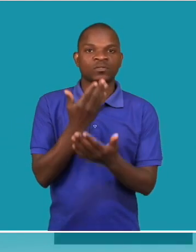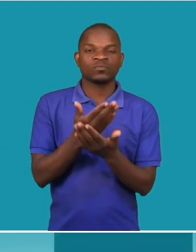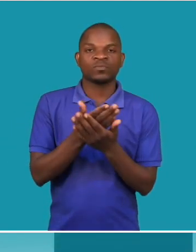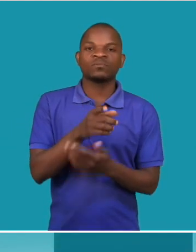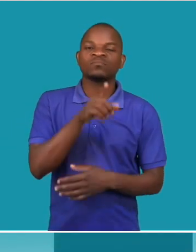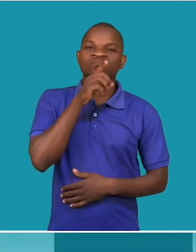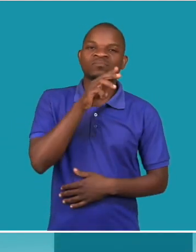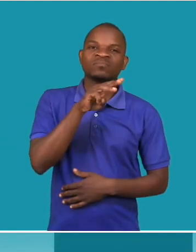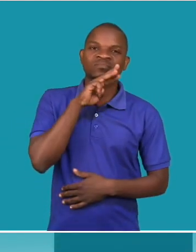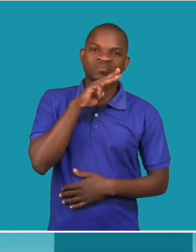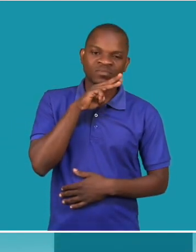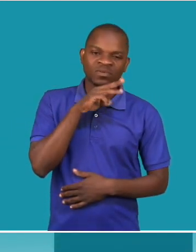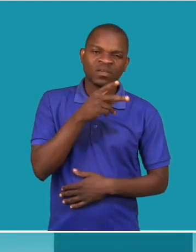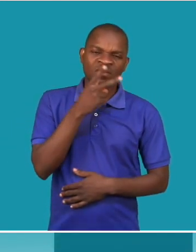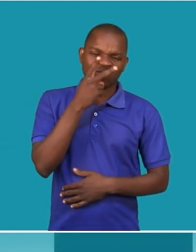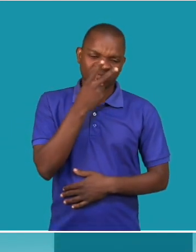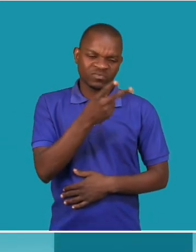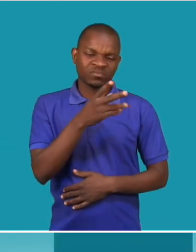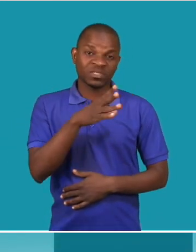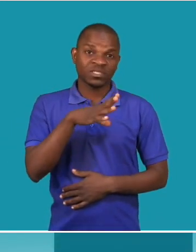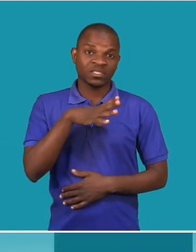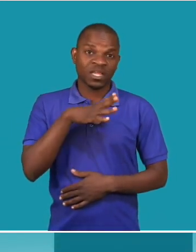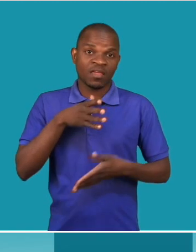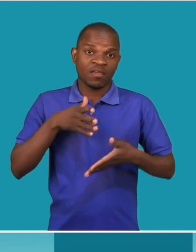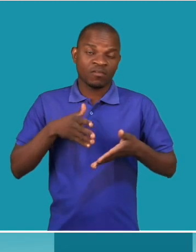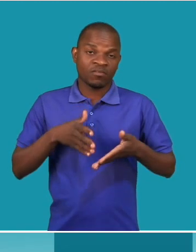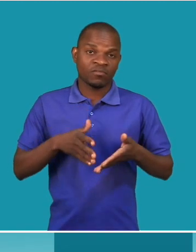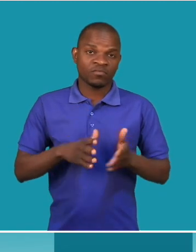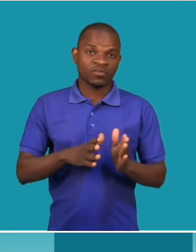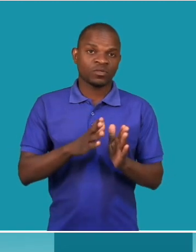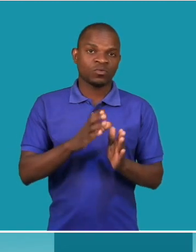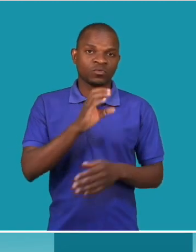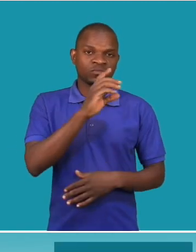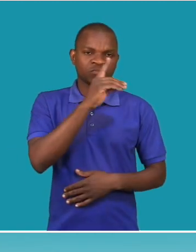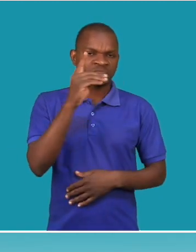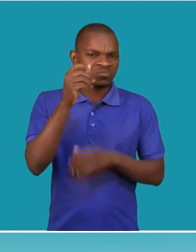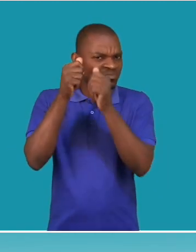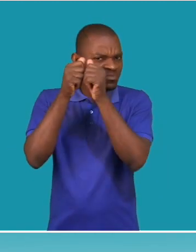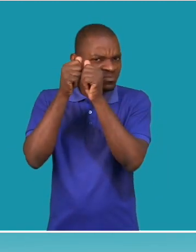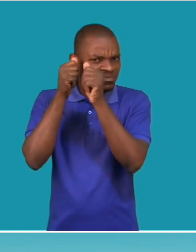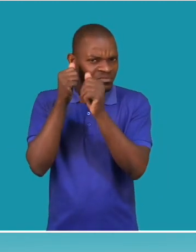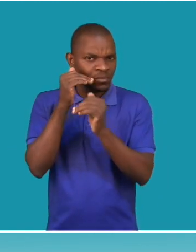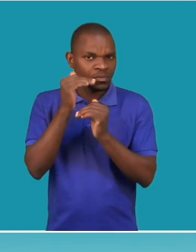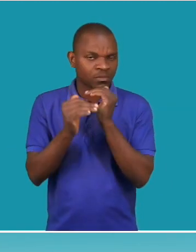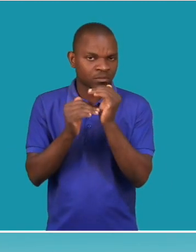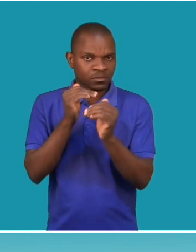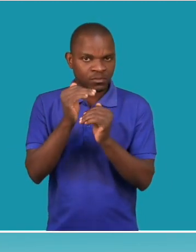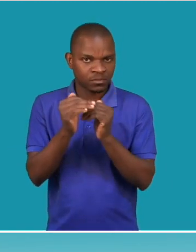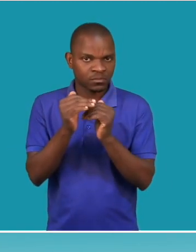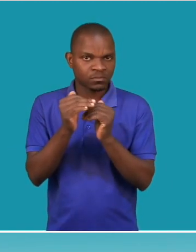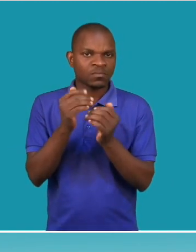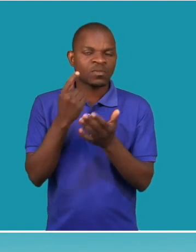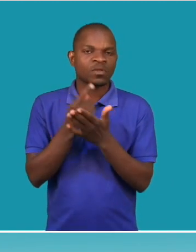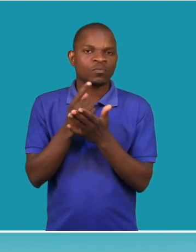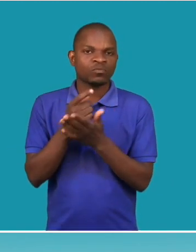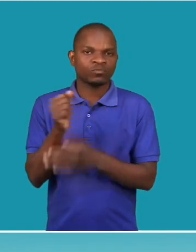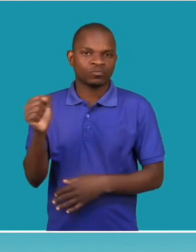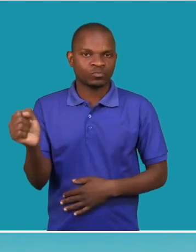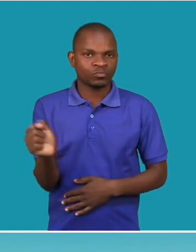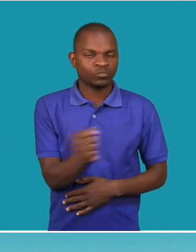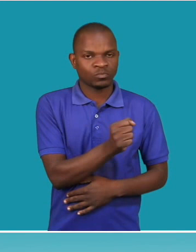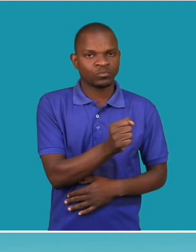pais, olha, logo que identificarem que a criança tem um ligeiro atraso de desenvolvimento, procure